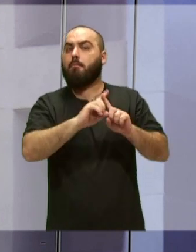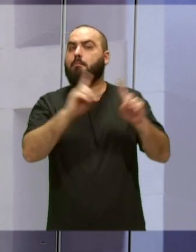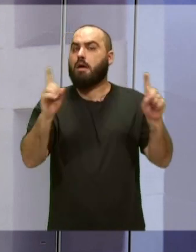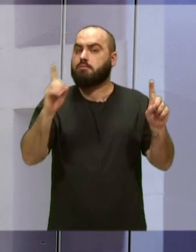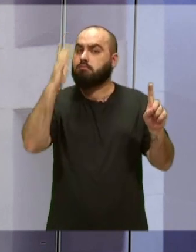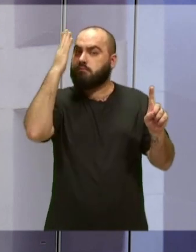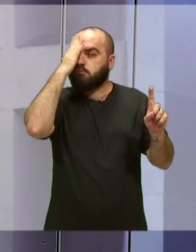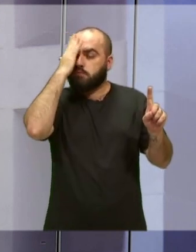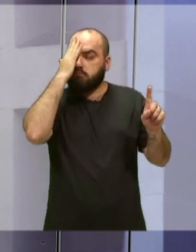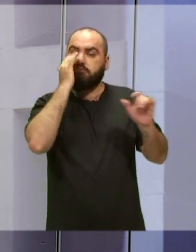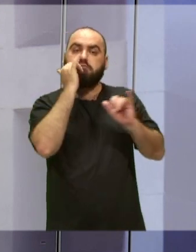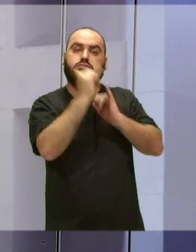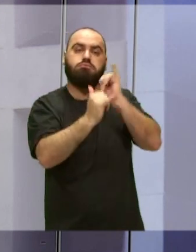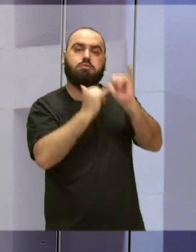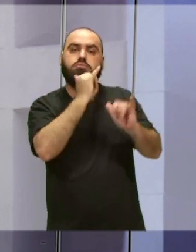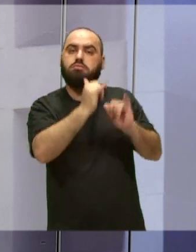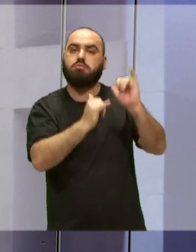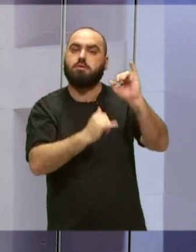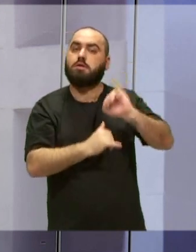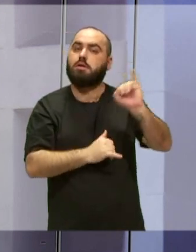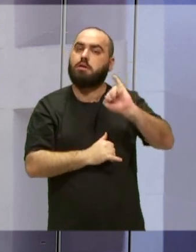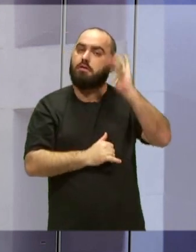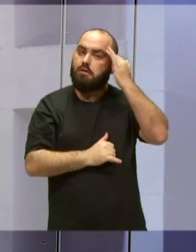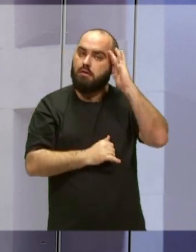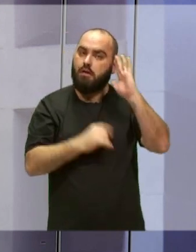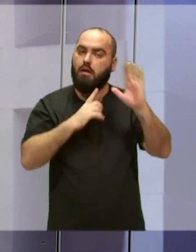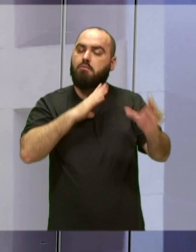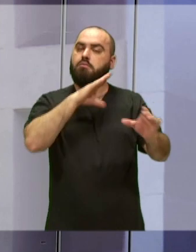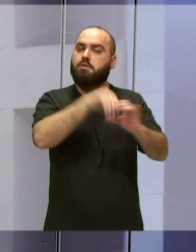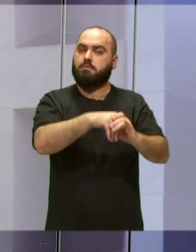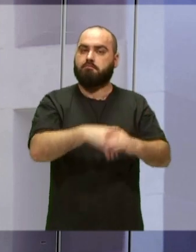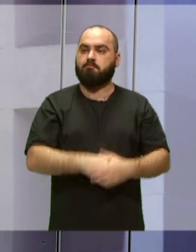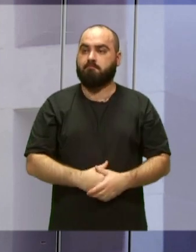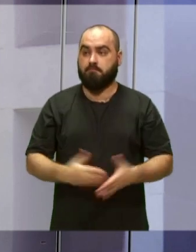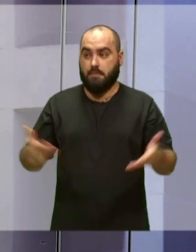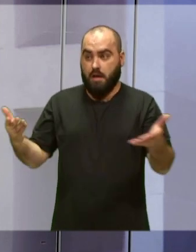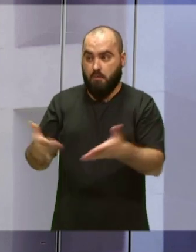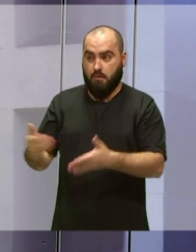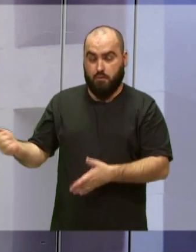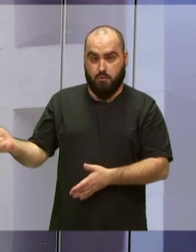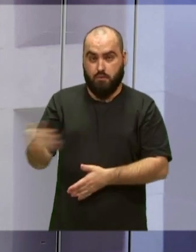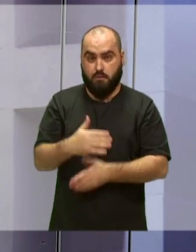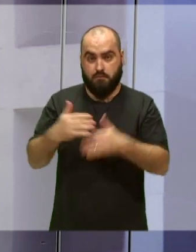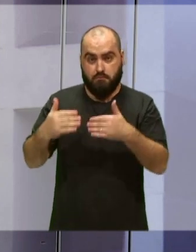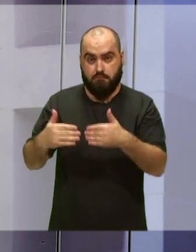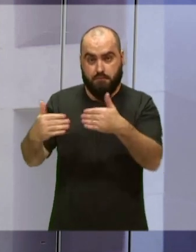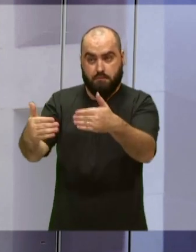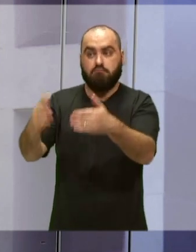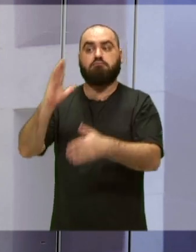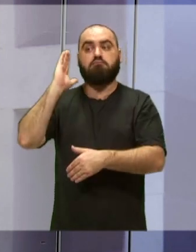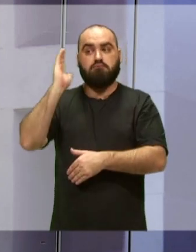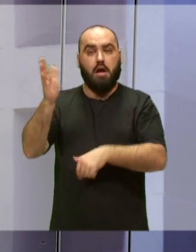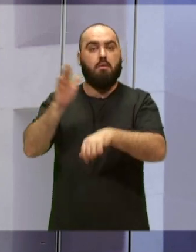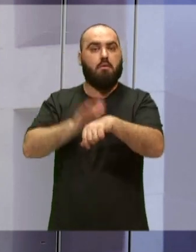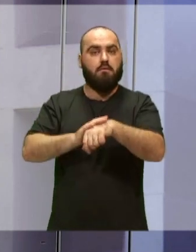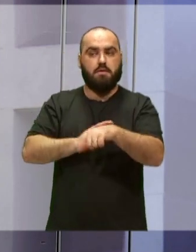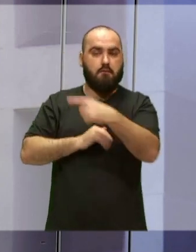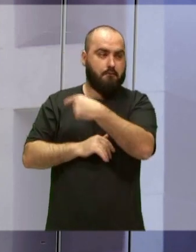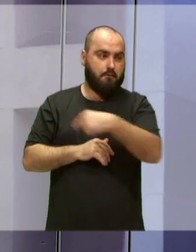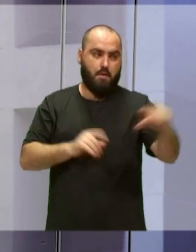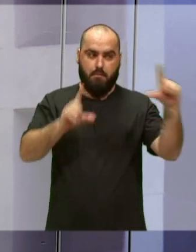it Jaí entendesse que a gente tava num processo agora o novo Ministro a gente já se conversou não estive em